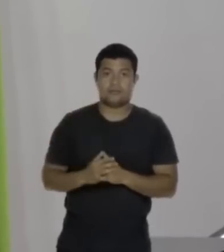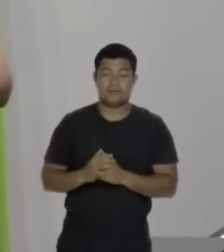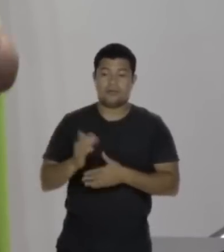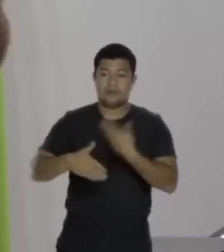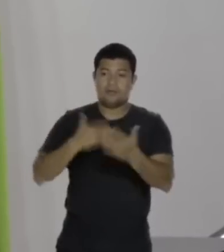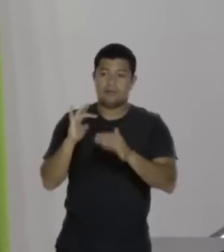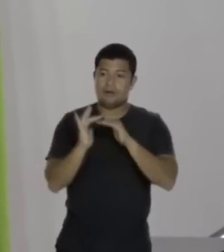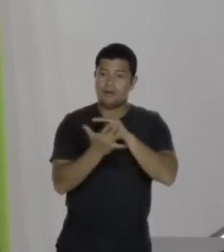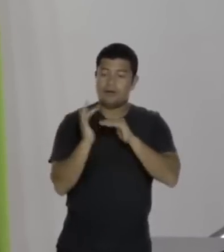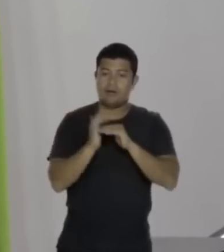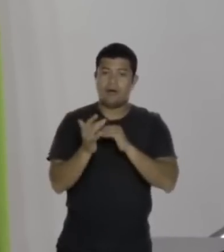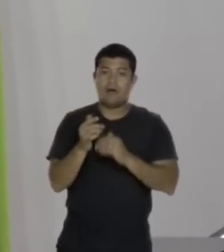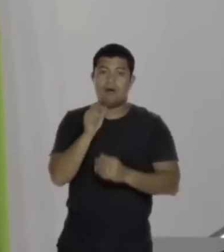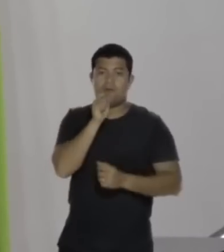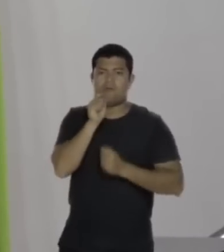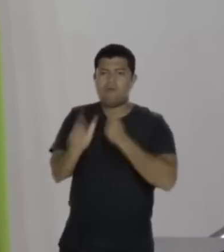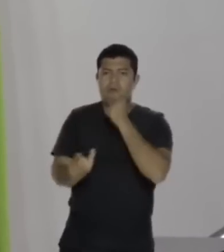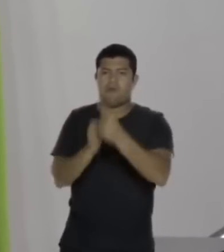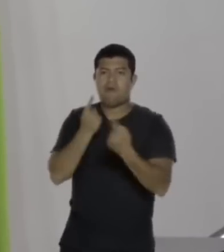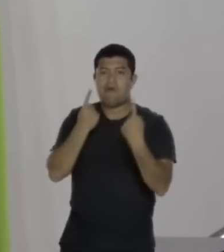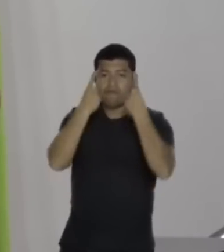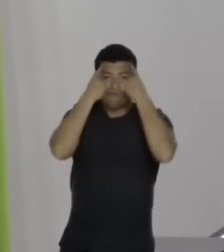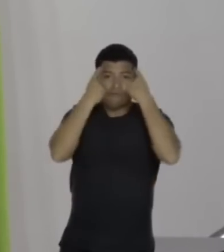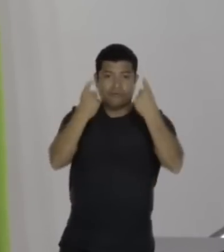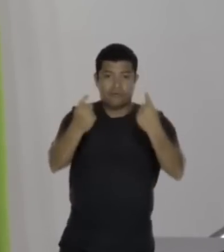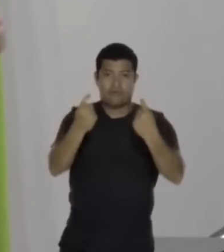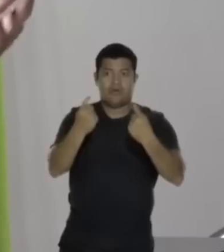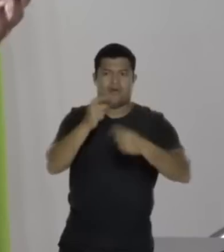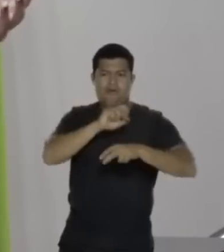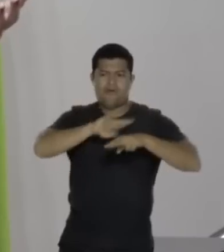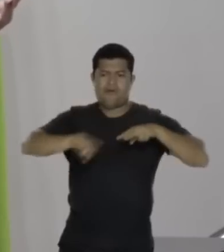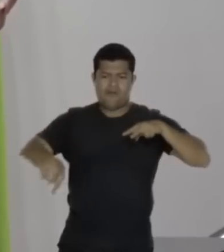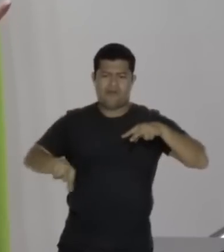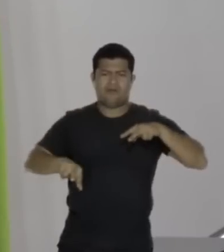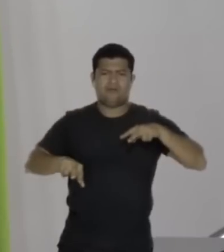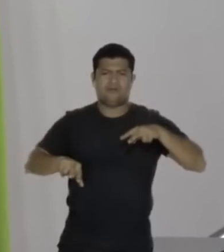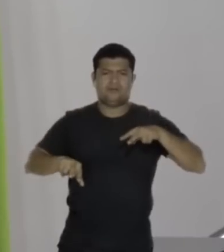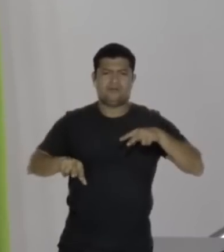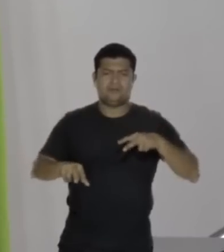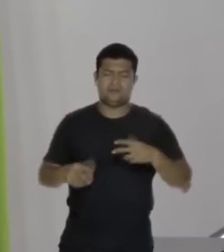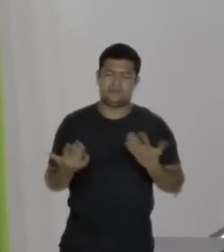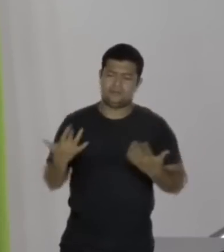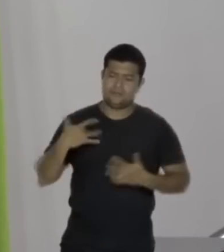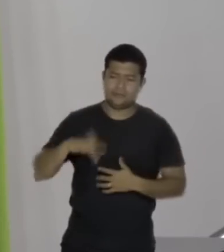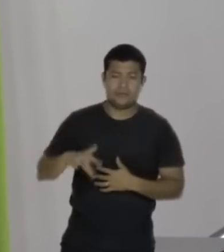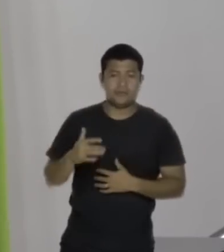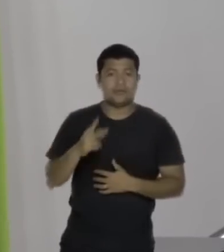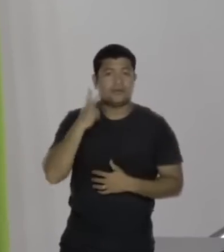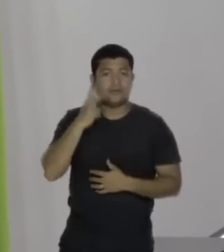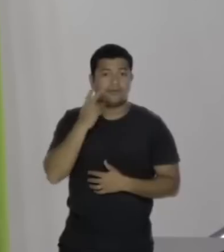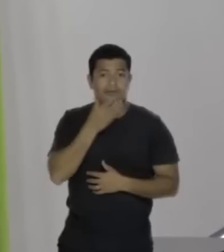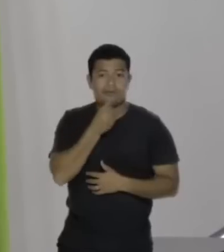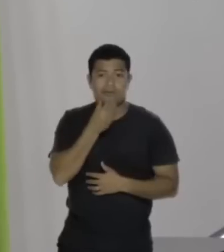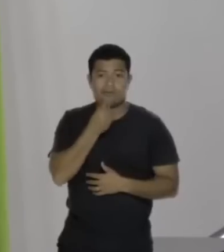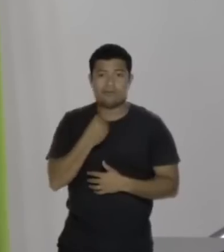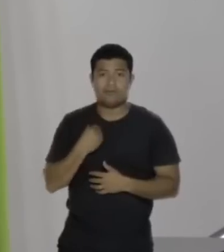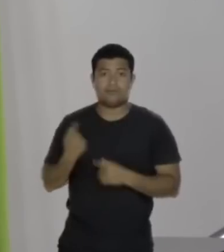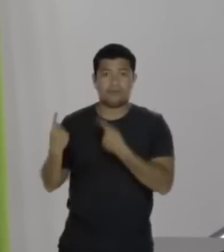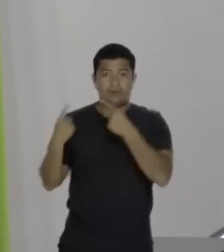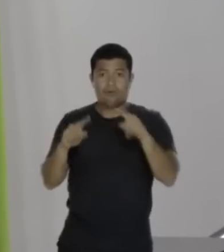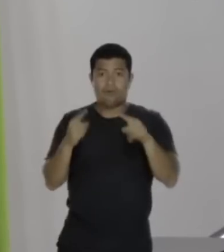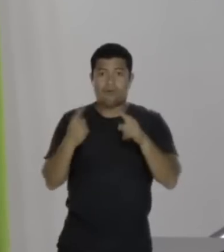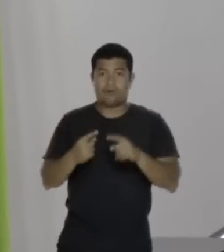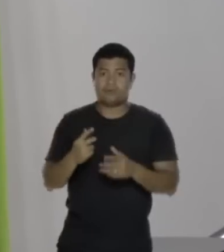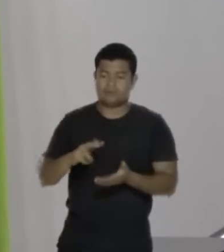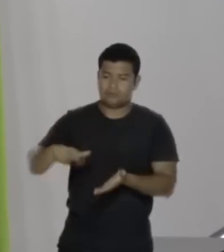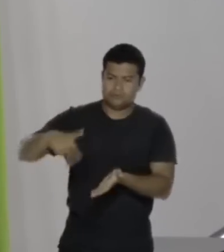sociais acusar o vereador de violência de gênero. Coitado do vereador, né? Pobre vereador contra a deputada no uso do